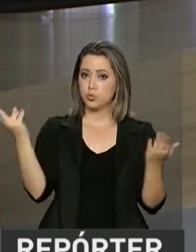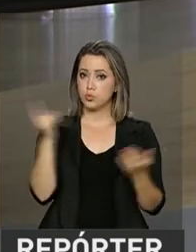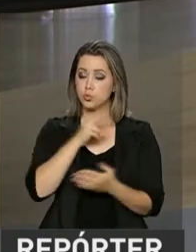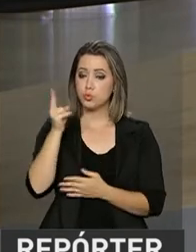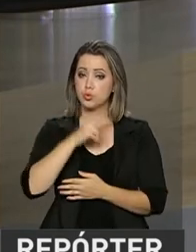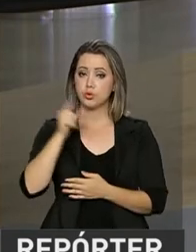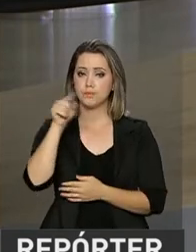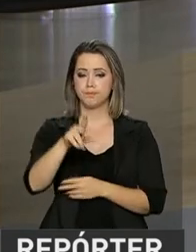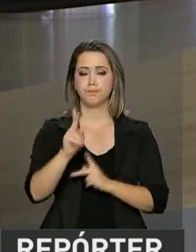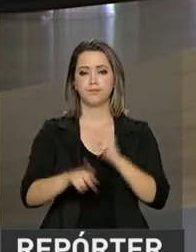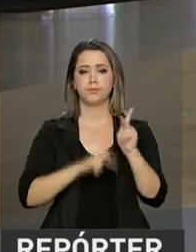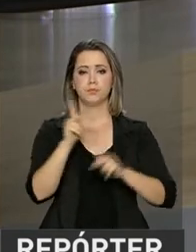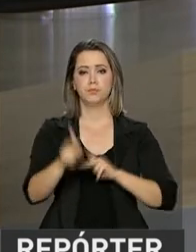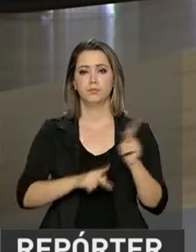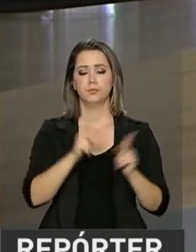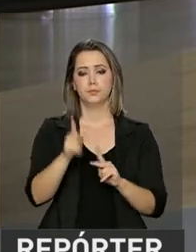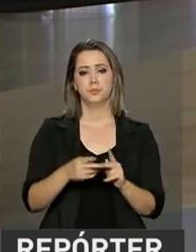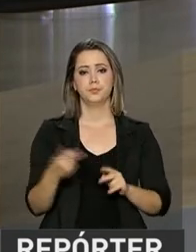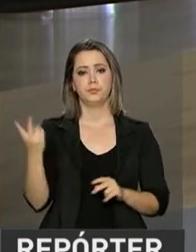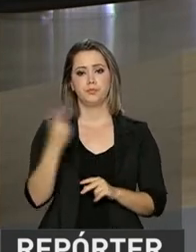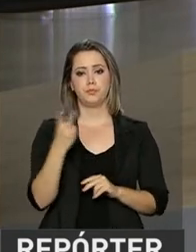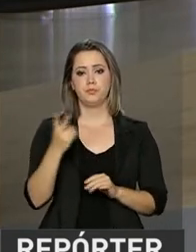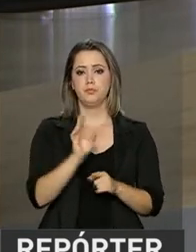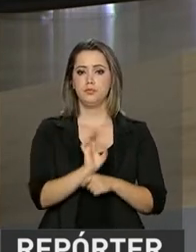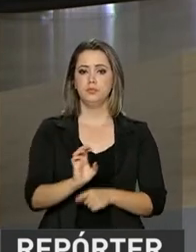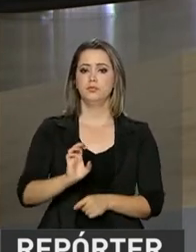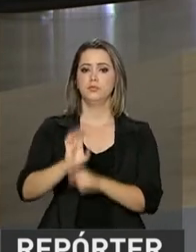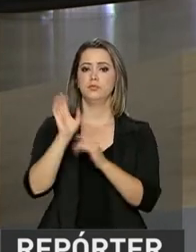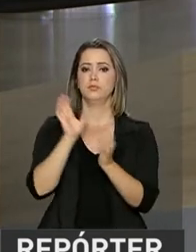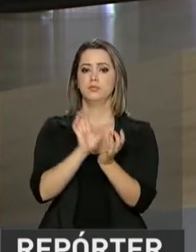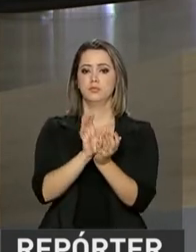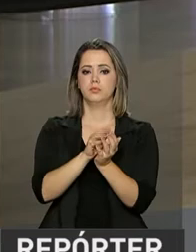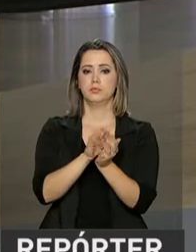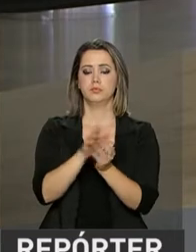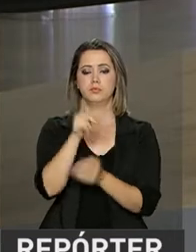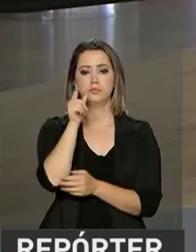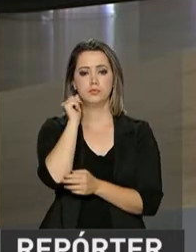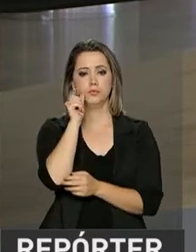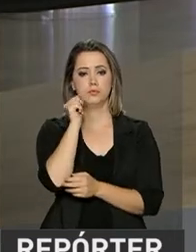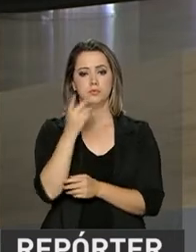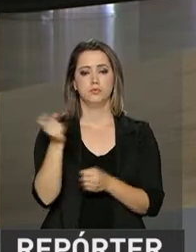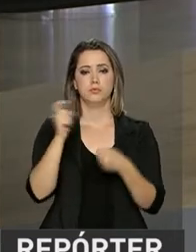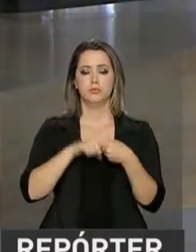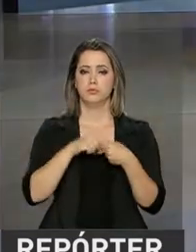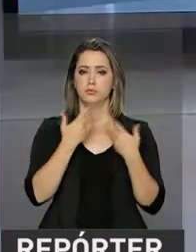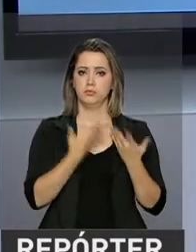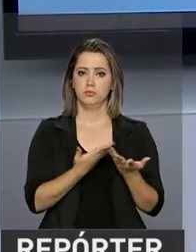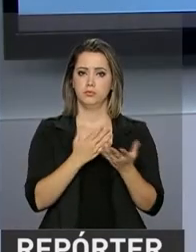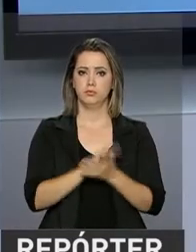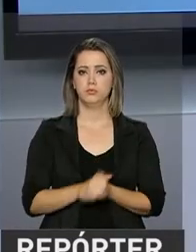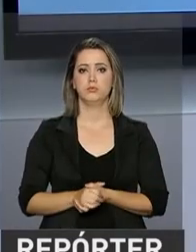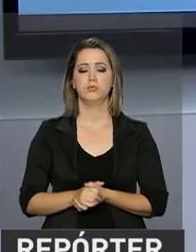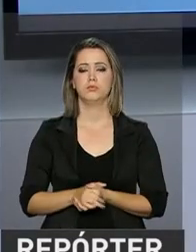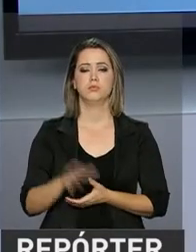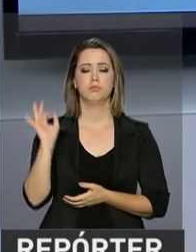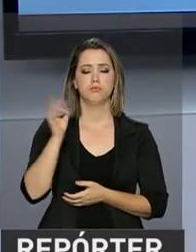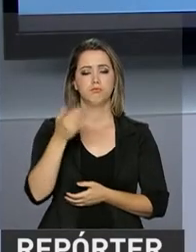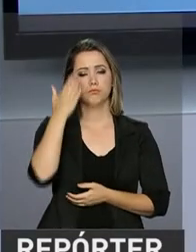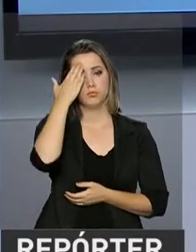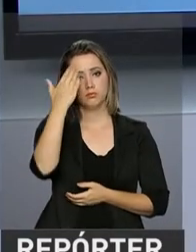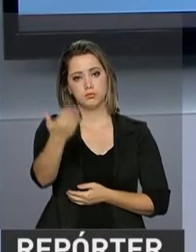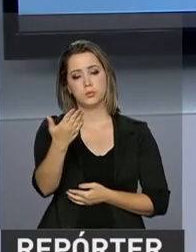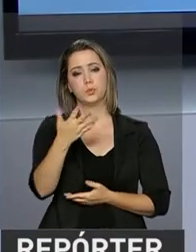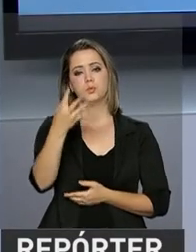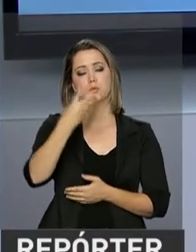essa população atingida nos dois estados pernambuco e alagoas eu volto como se gostou de roberto podem falar obrigado